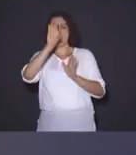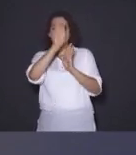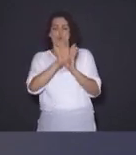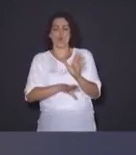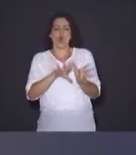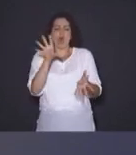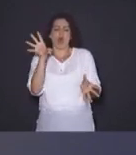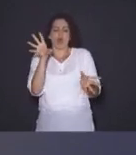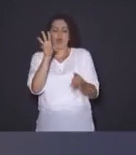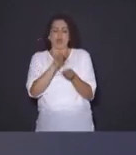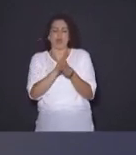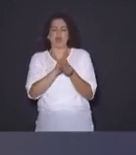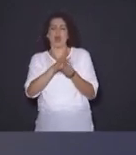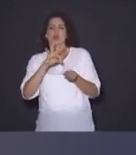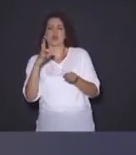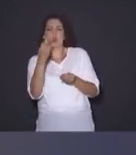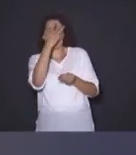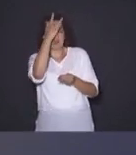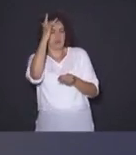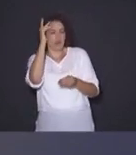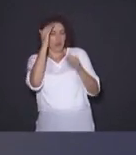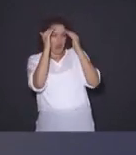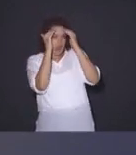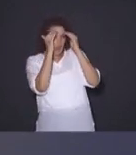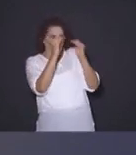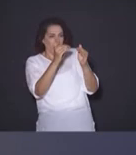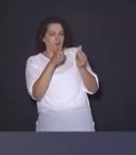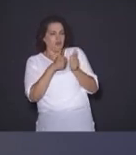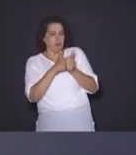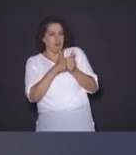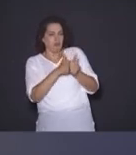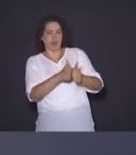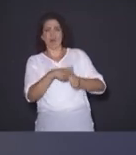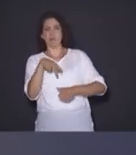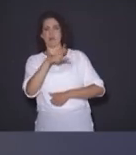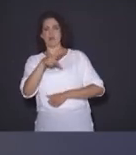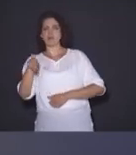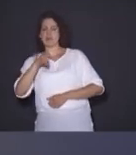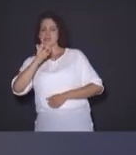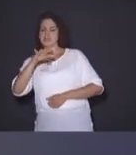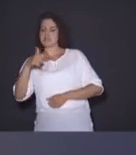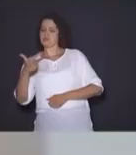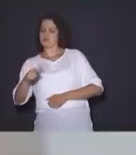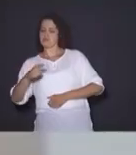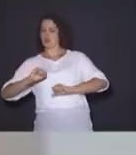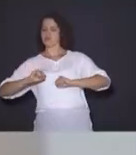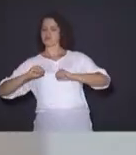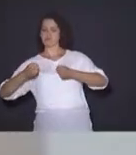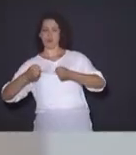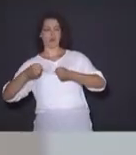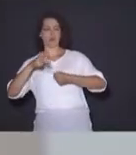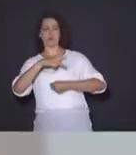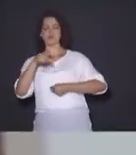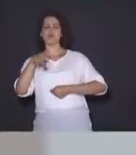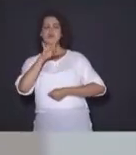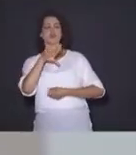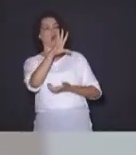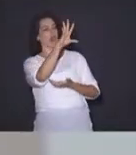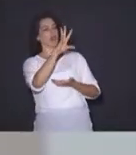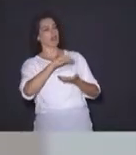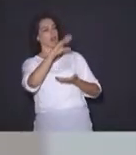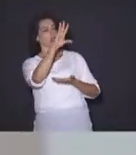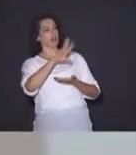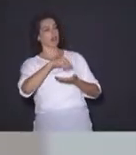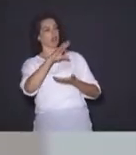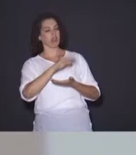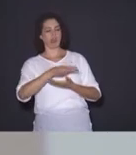todos por todos inclusive por professores que não sendo fortalecidas a eles caberá apenas seguir o